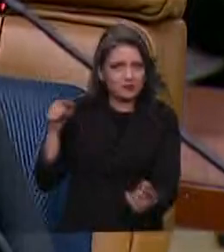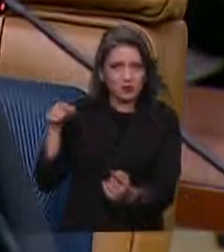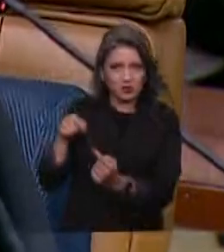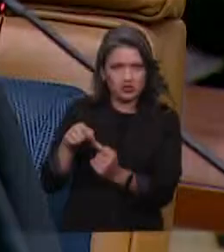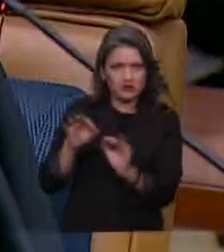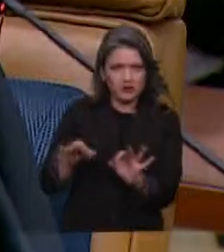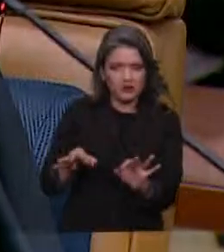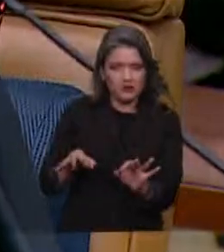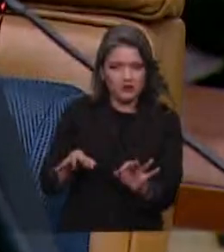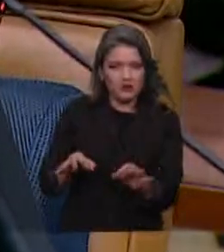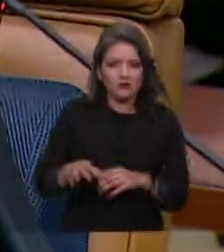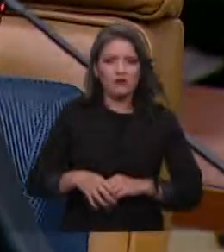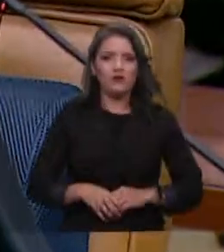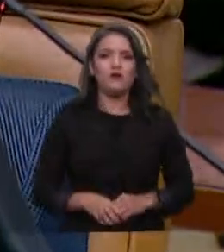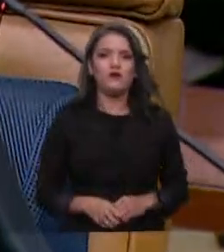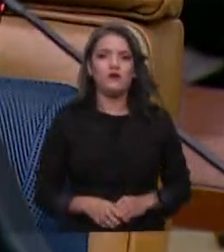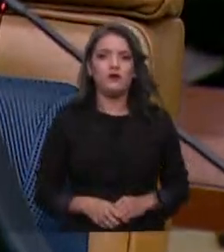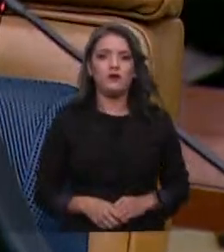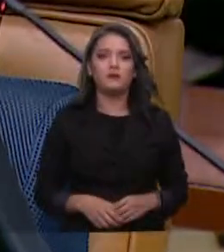E aí, sim, temos